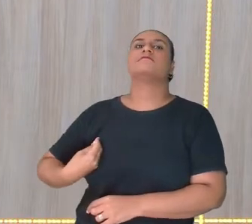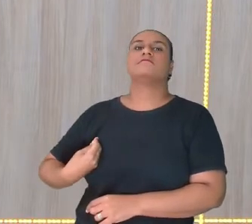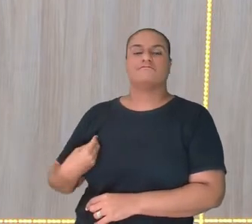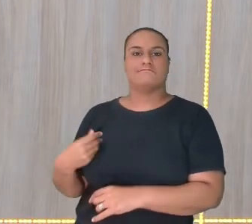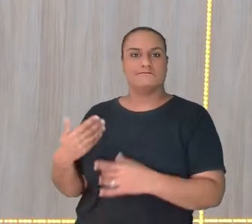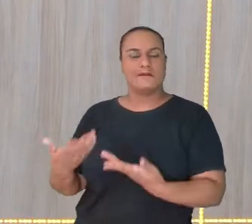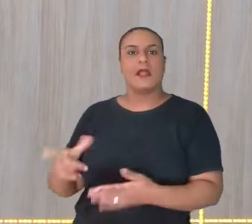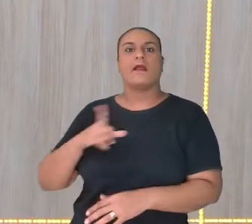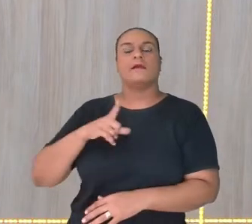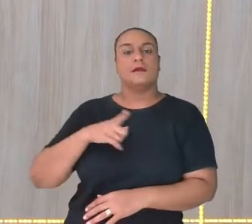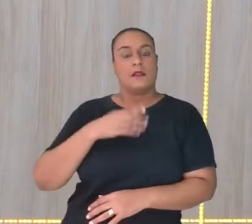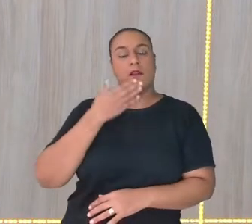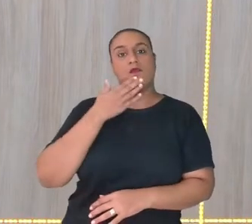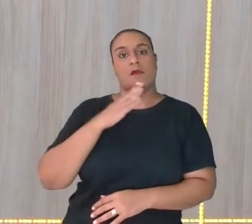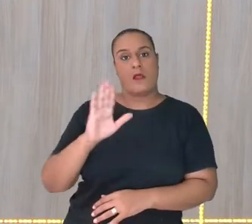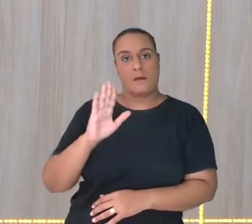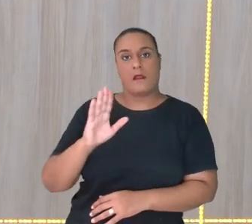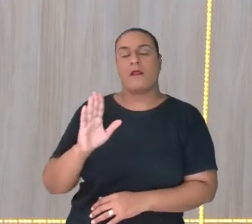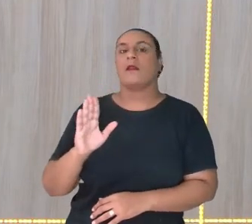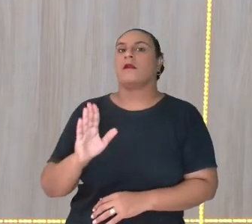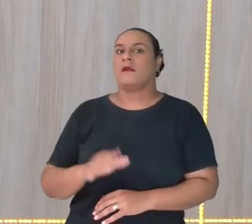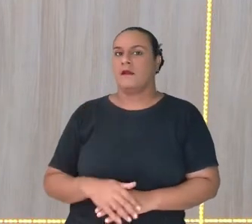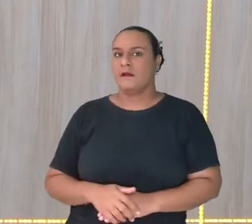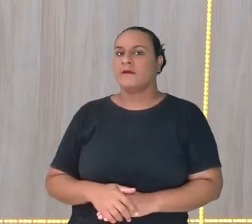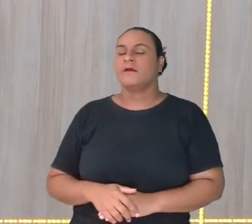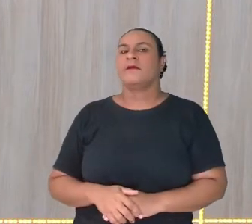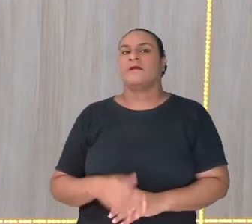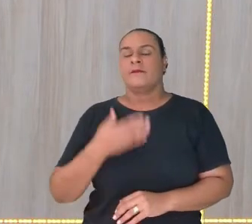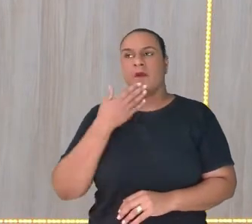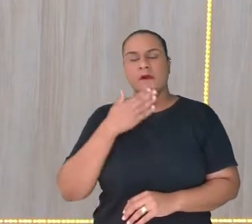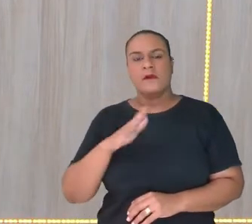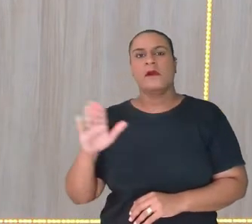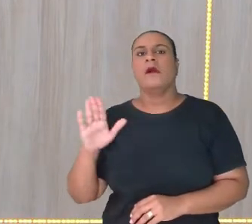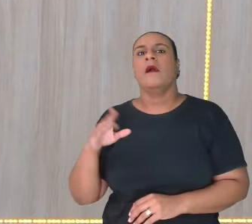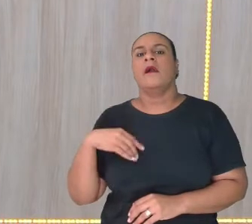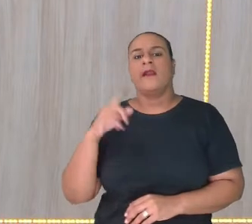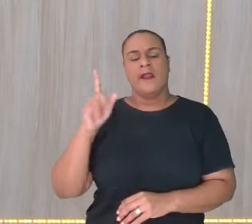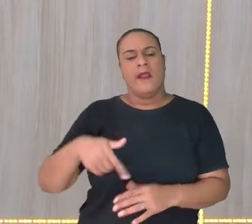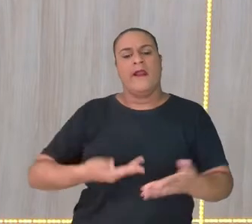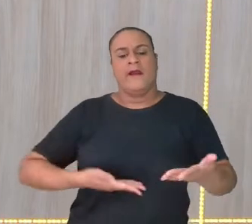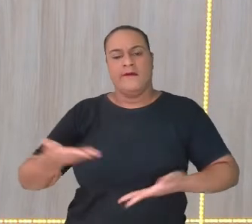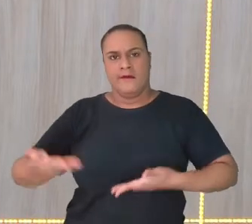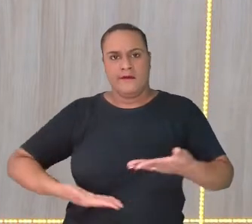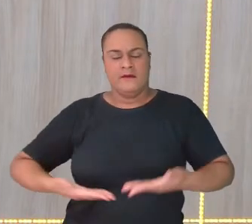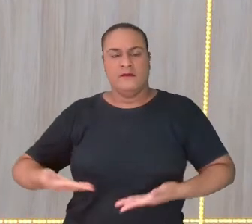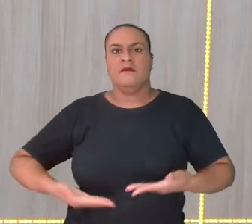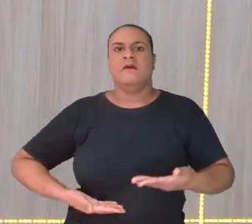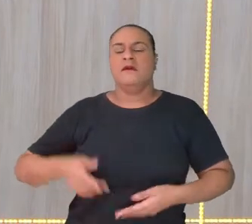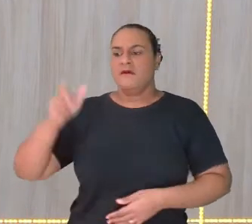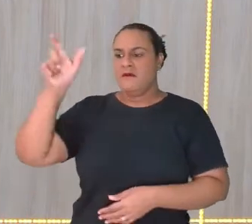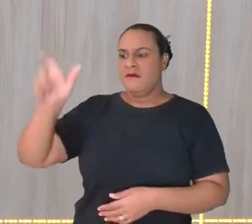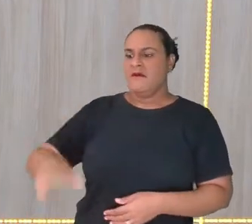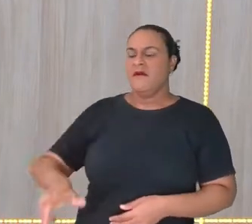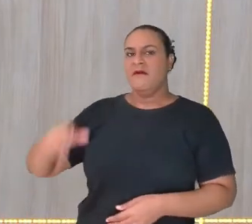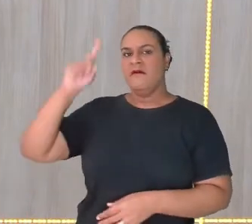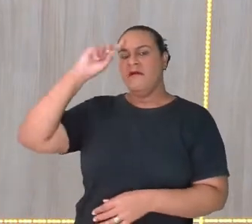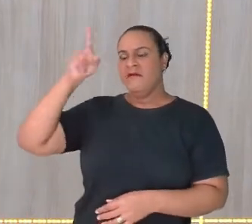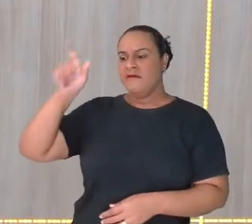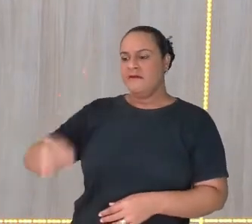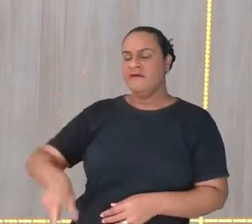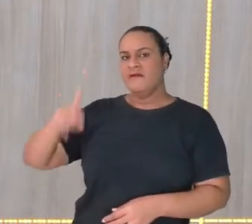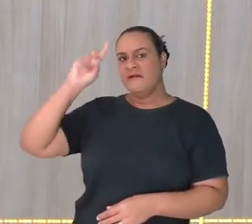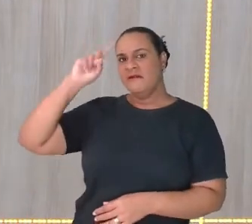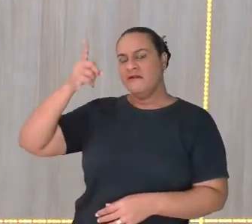prestava ali um juramento, né, e se tornava ali um servo, né, daquele determinado indivíduo a quem